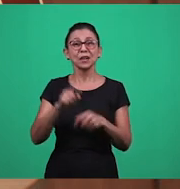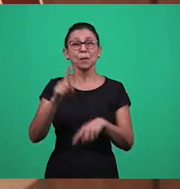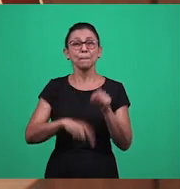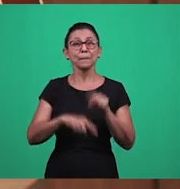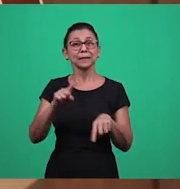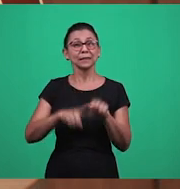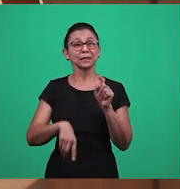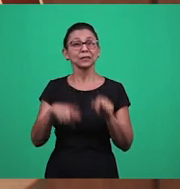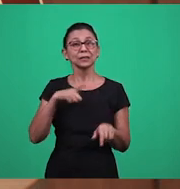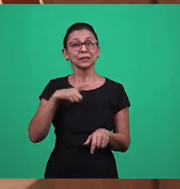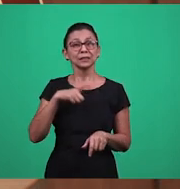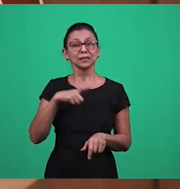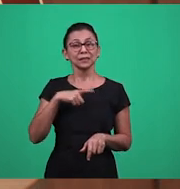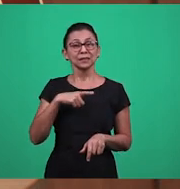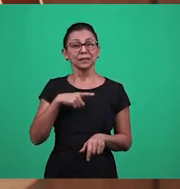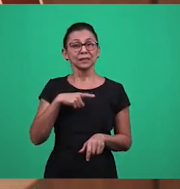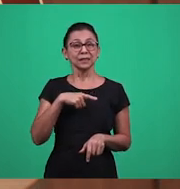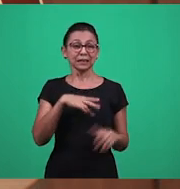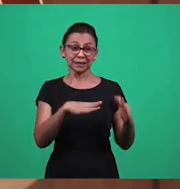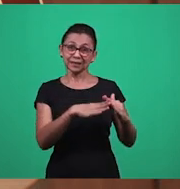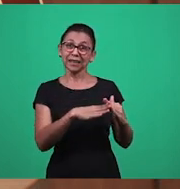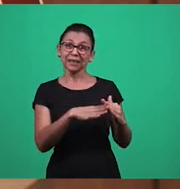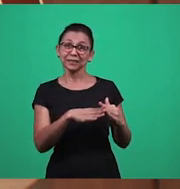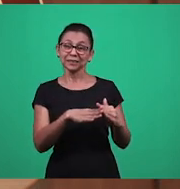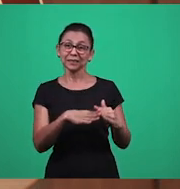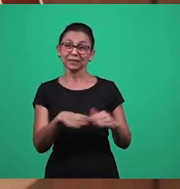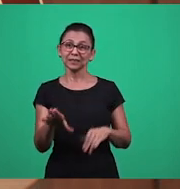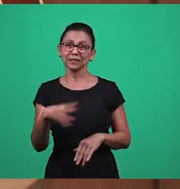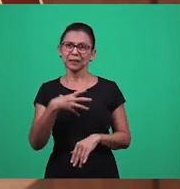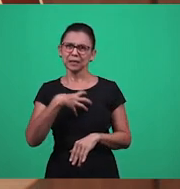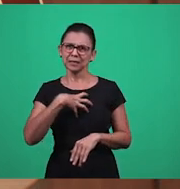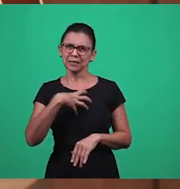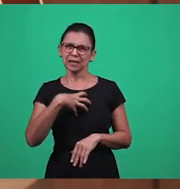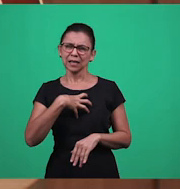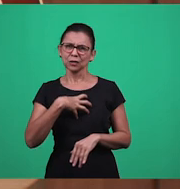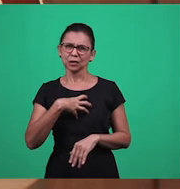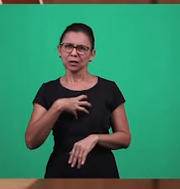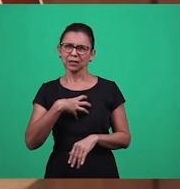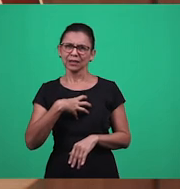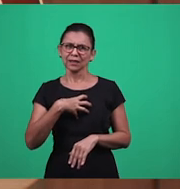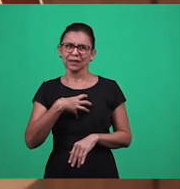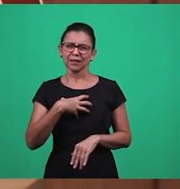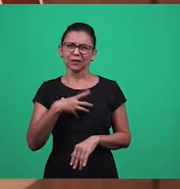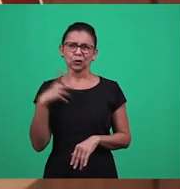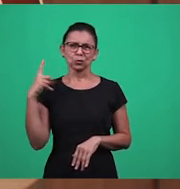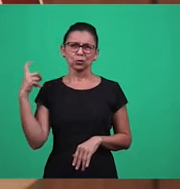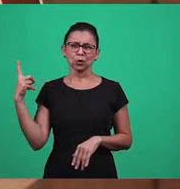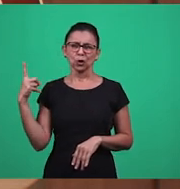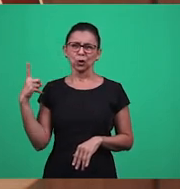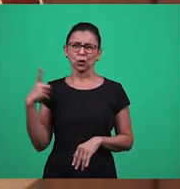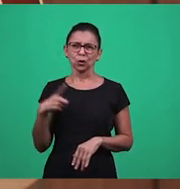com o material que nós já temos em nossa casa. Escuta o sonzinho do chocalho.